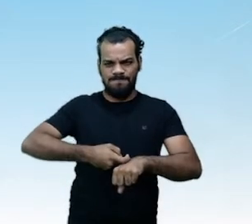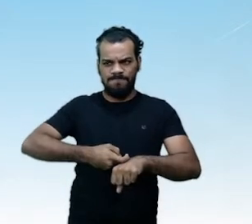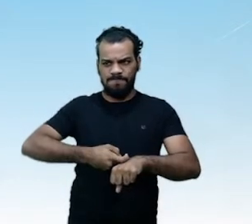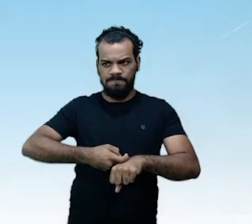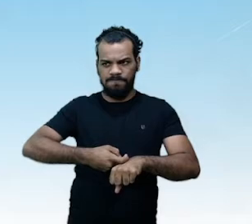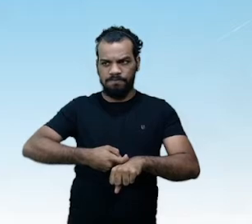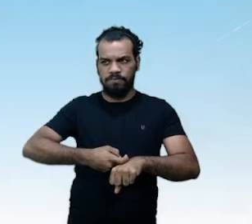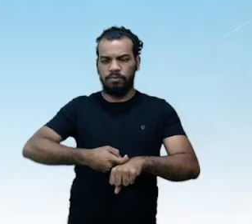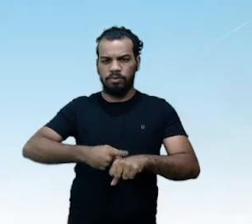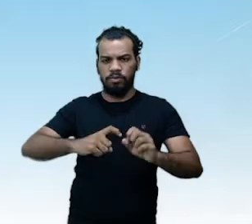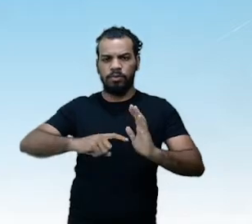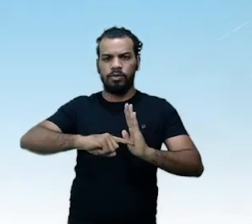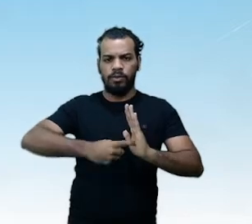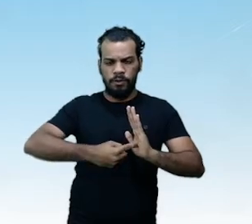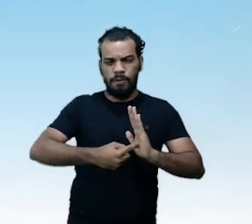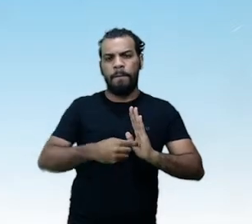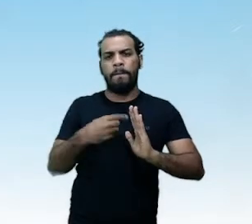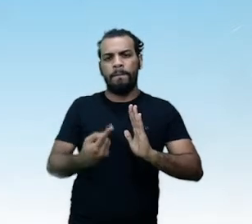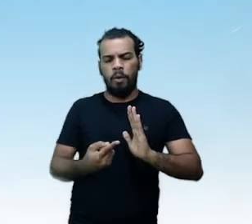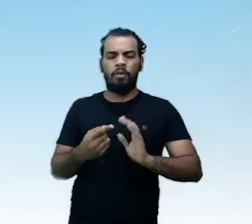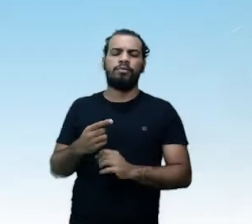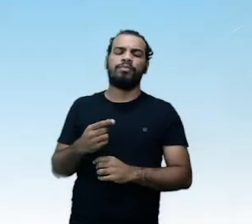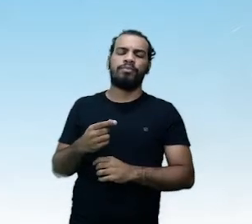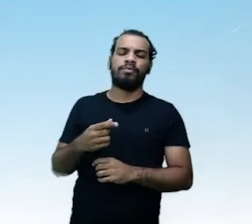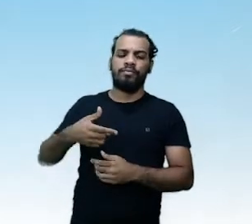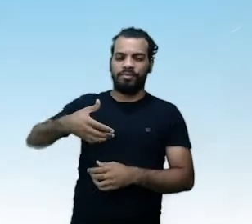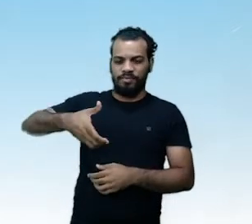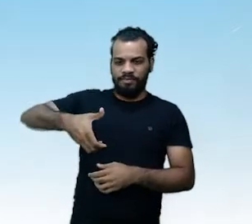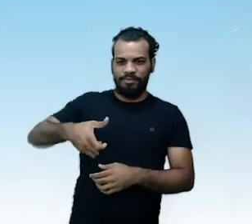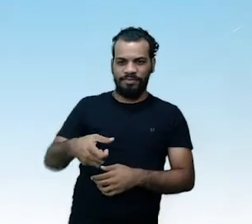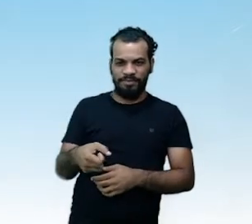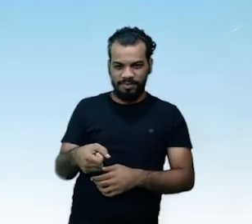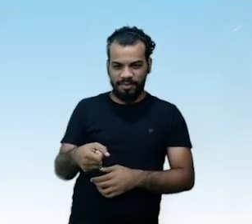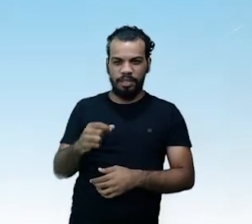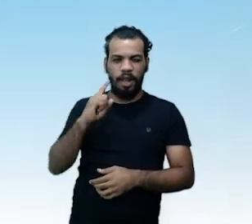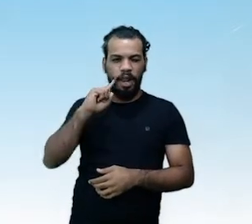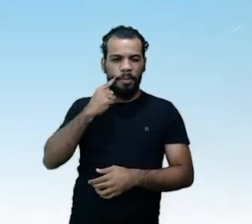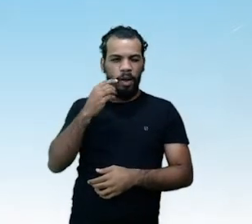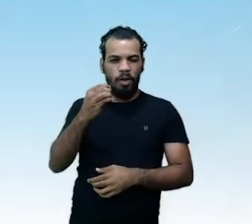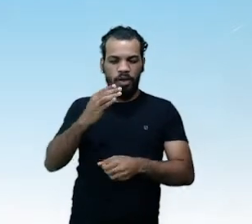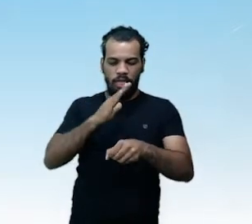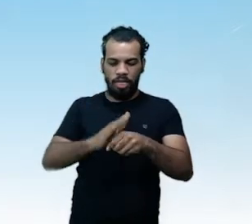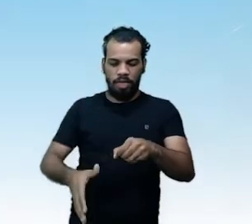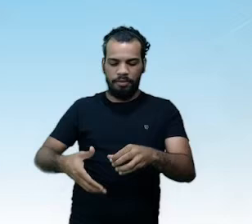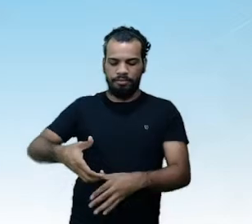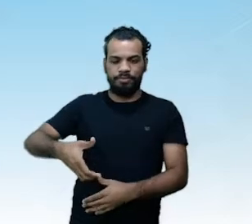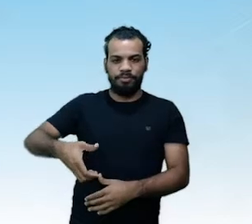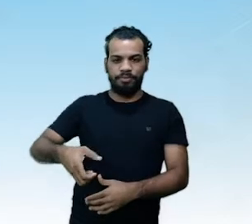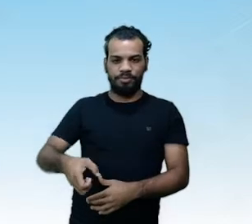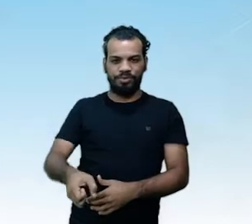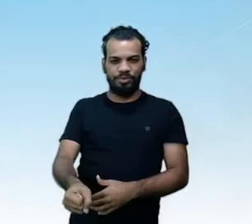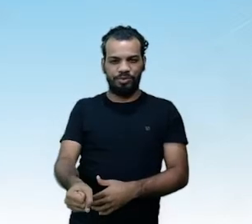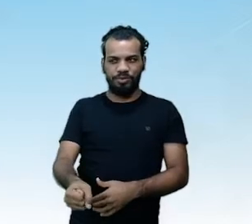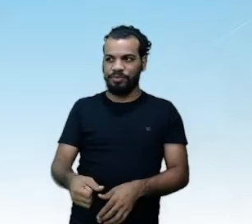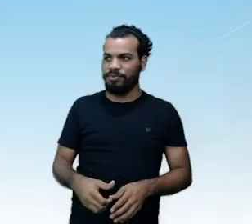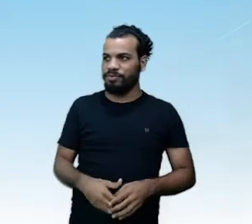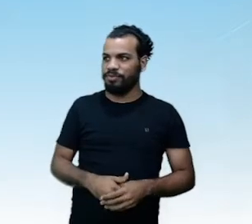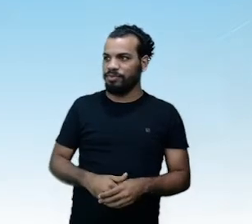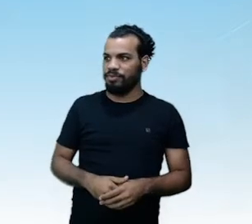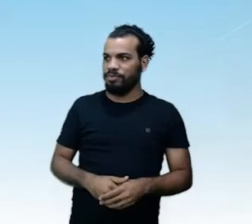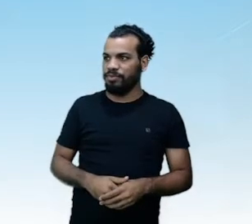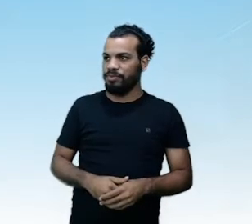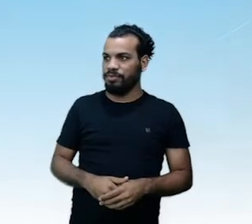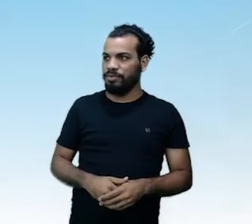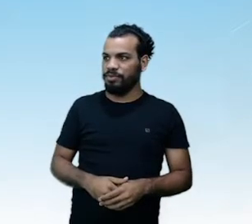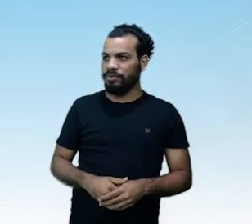chave ou espremer um limão, muito mais rápido usando a alavanca do espremedor.